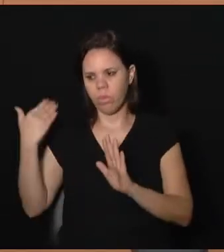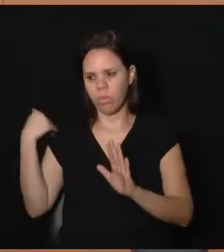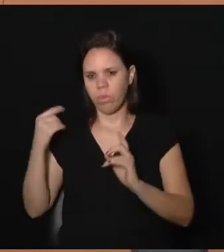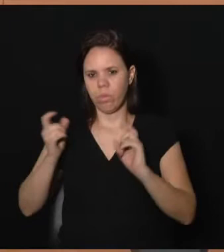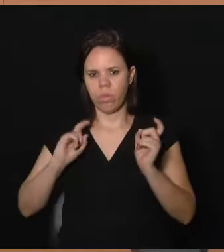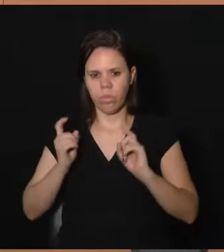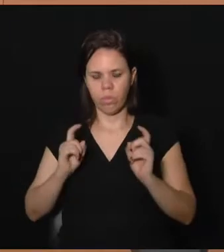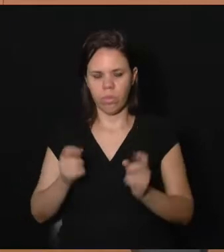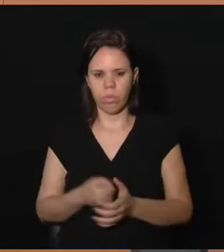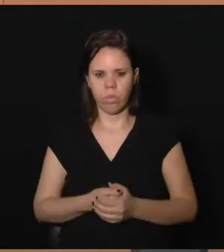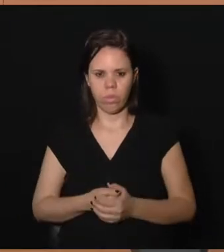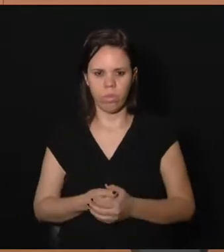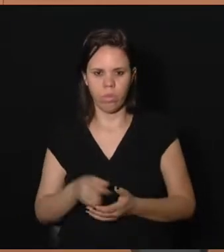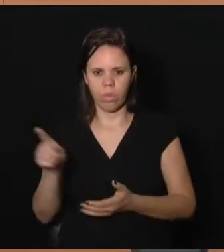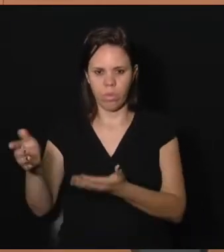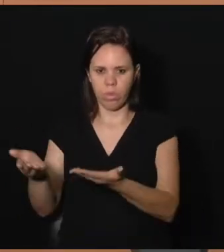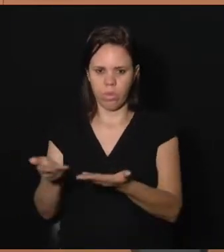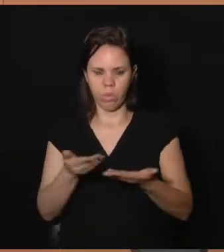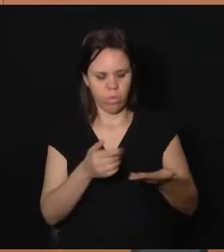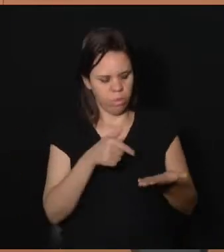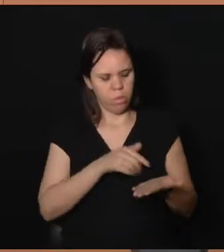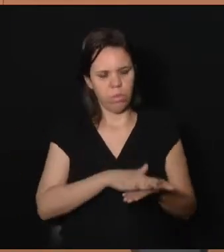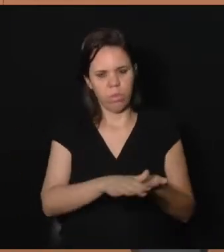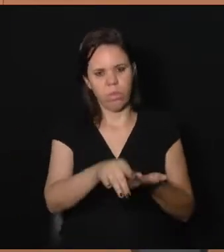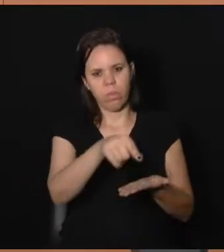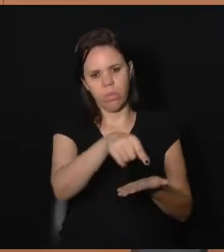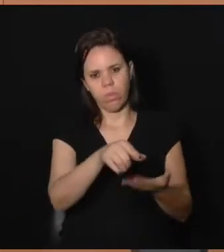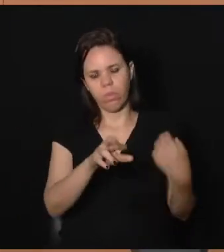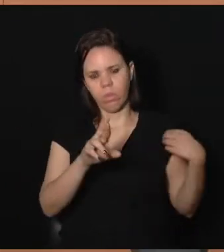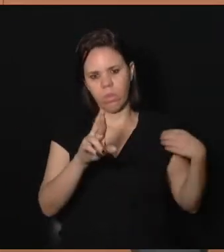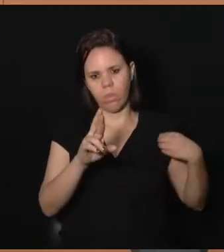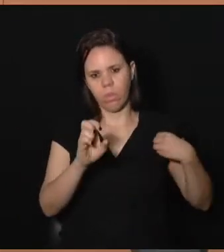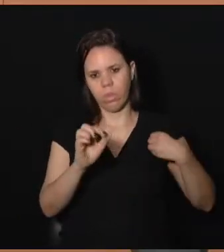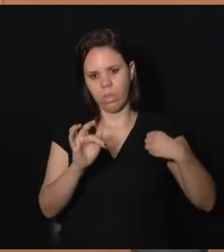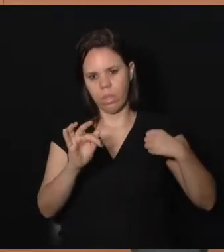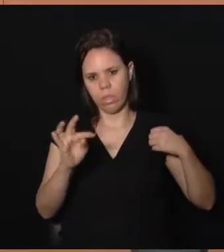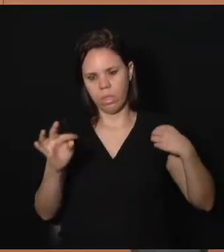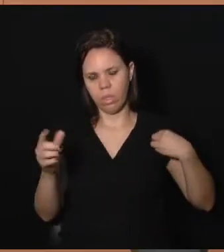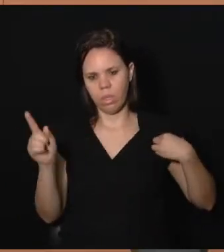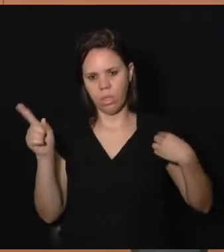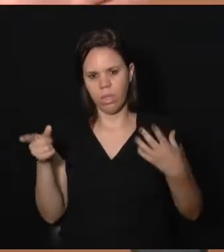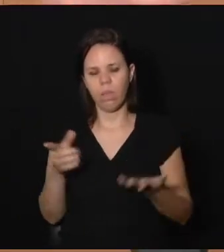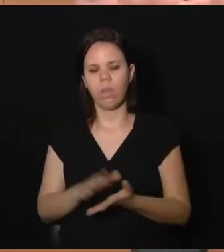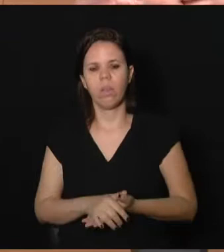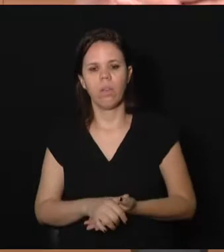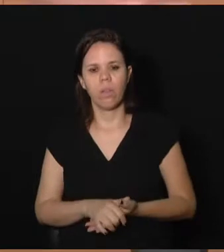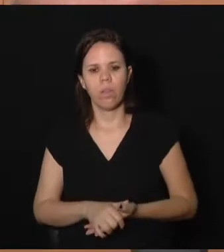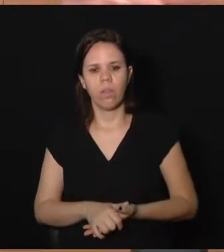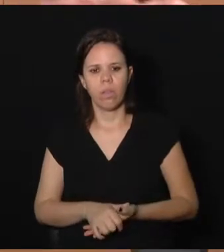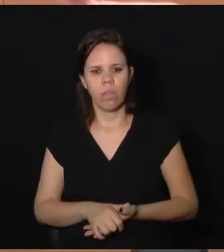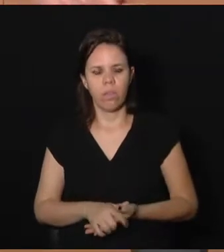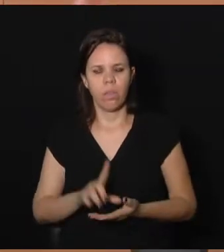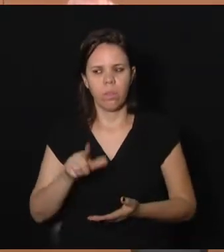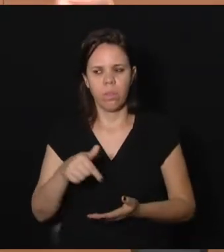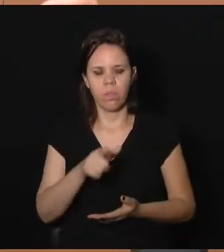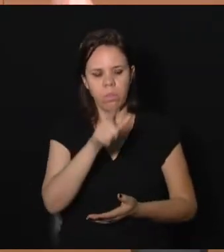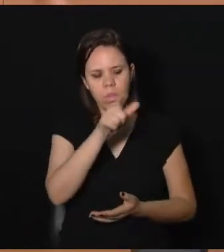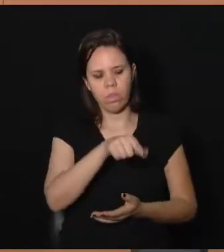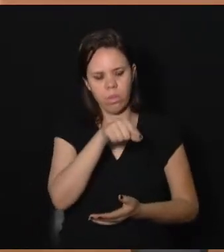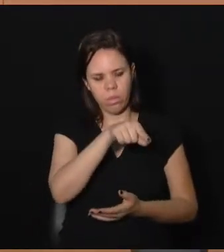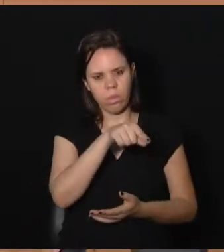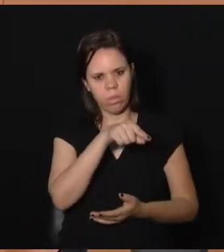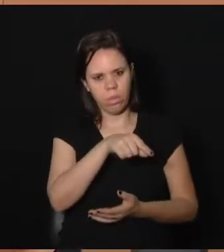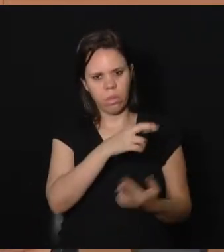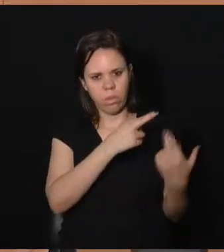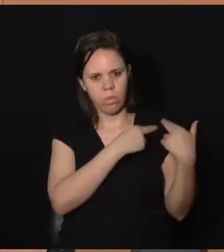ela manda para a gente encaminha para a Receita, e aí a Receita coloca nessa pauta e aí aquela pessoa designada